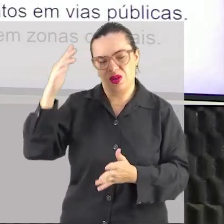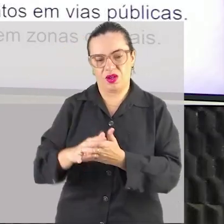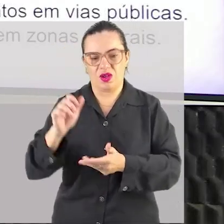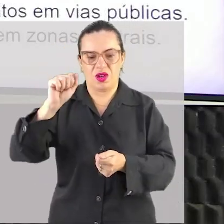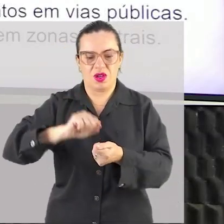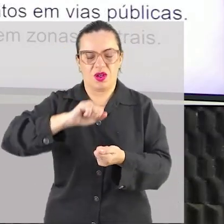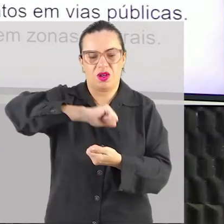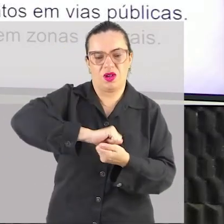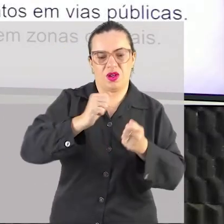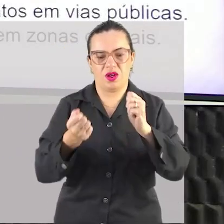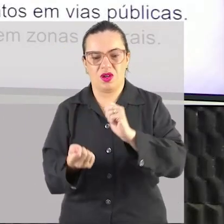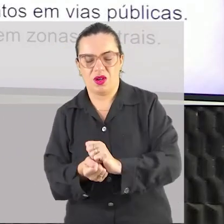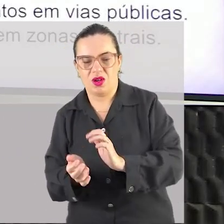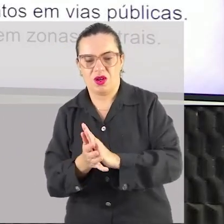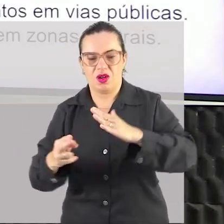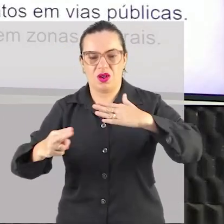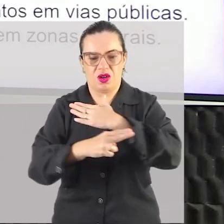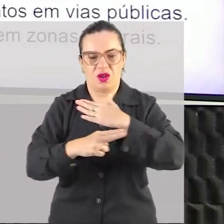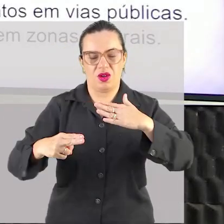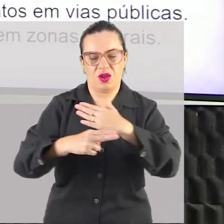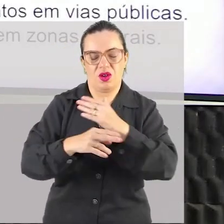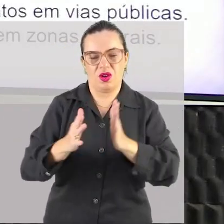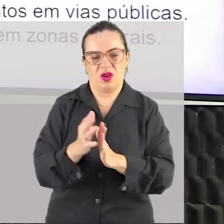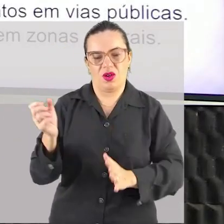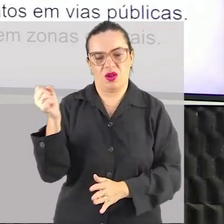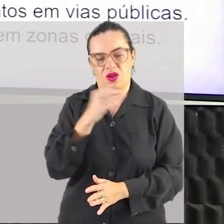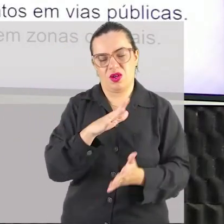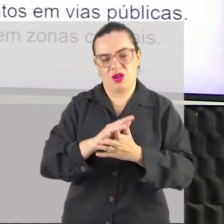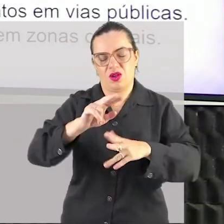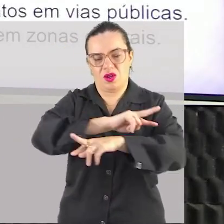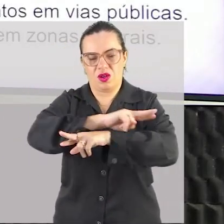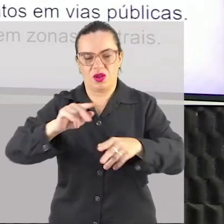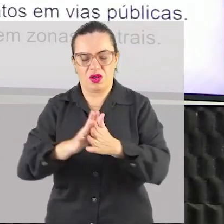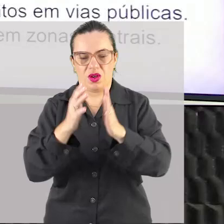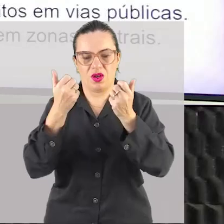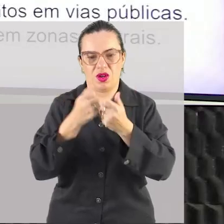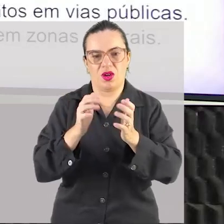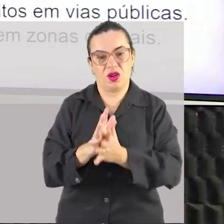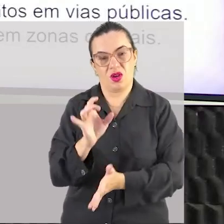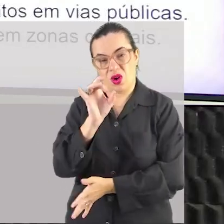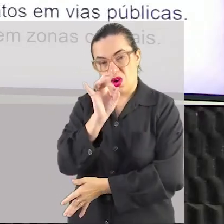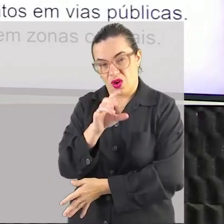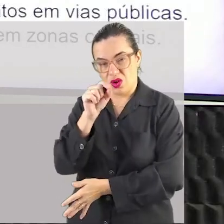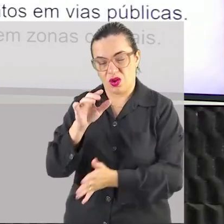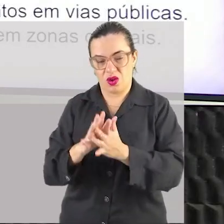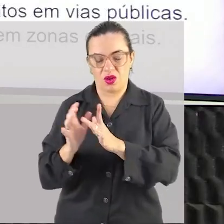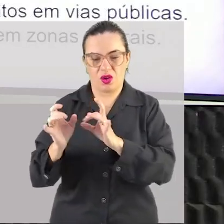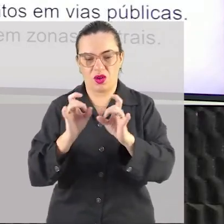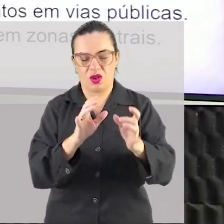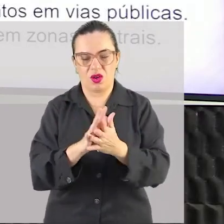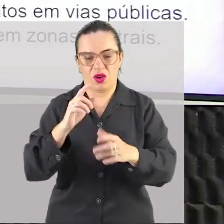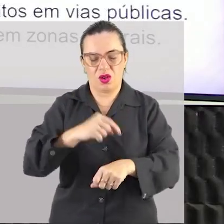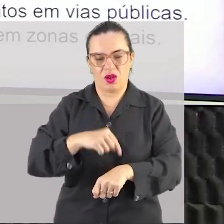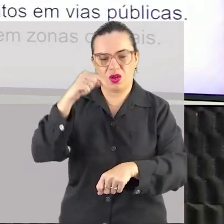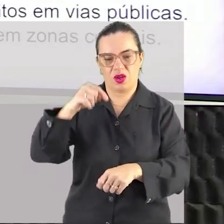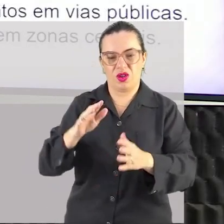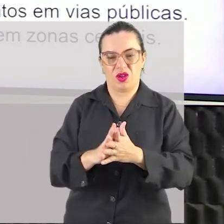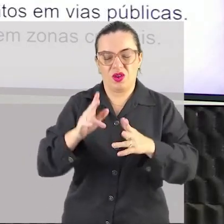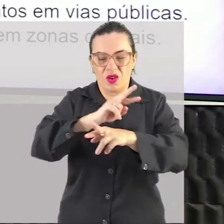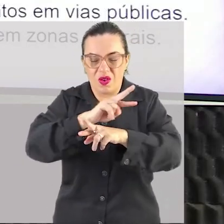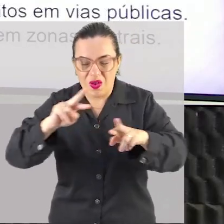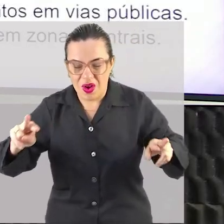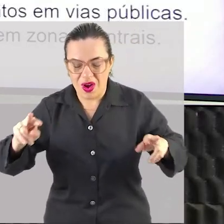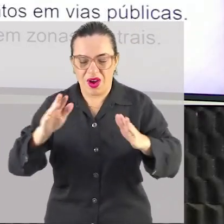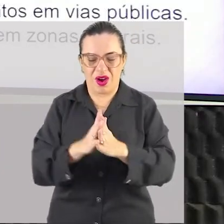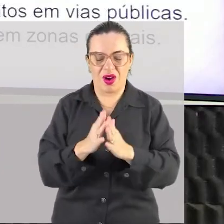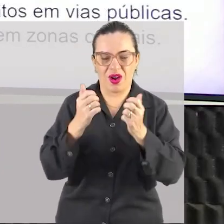uma urbanização para poder adaptá-los a essa modernidade do transporte público Só que tem um detalhe chegou o momento que saturou tanto que nós